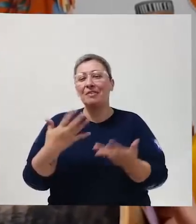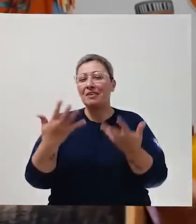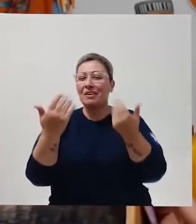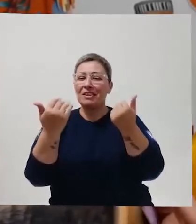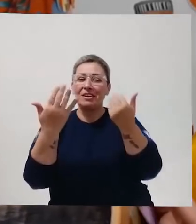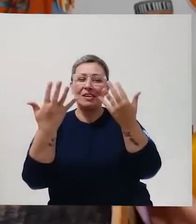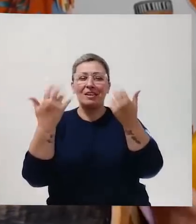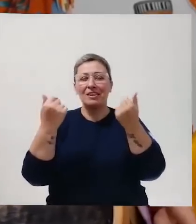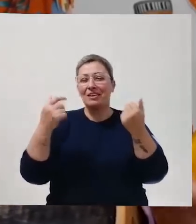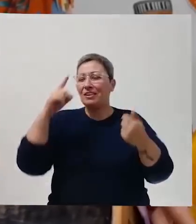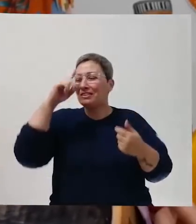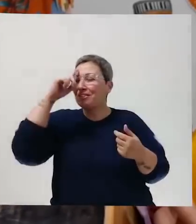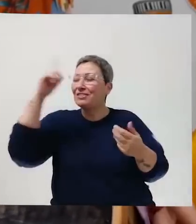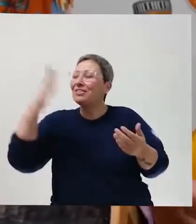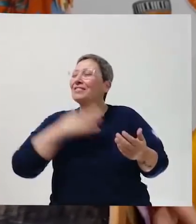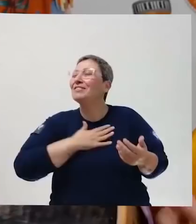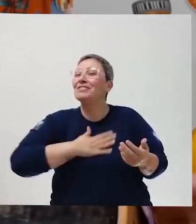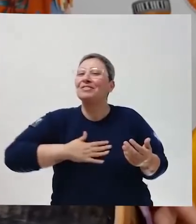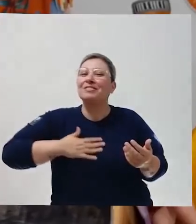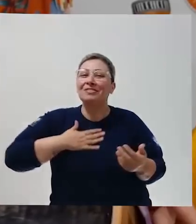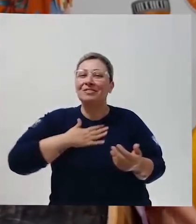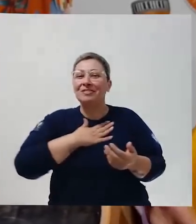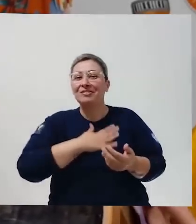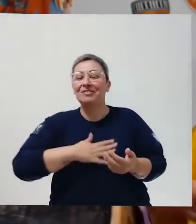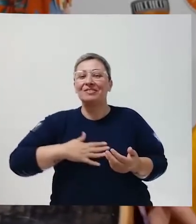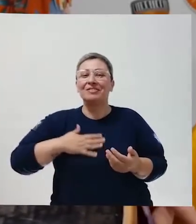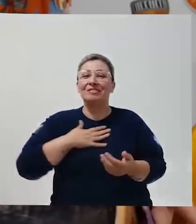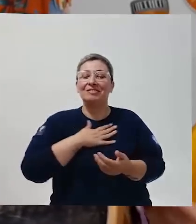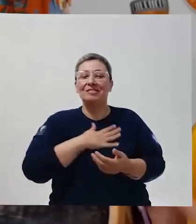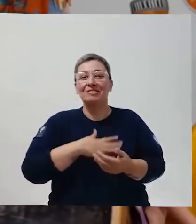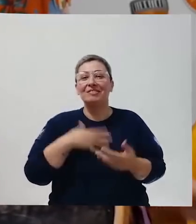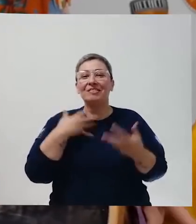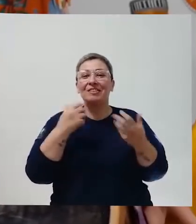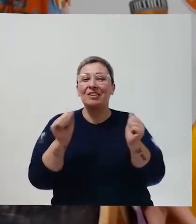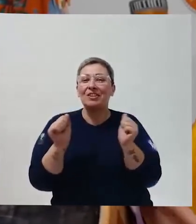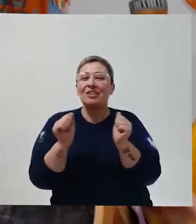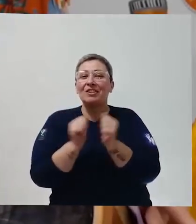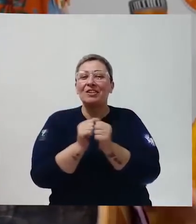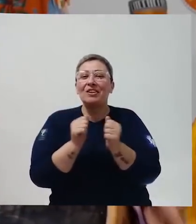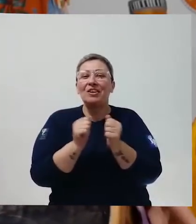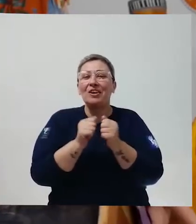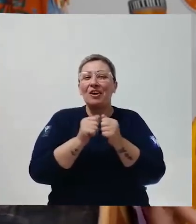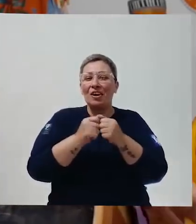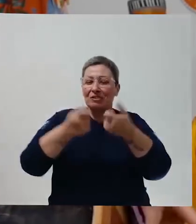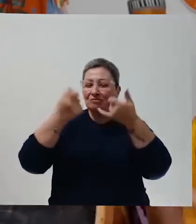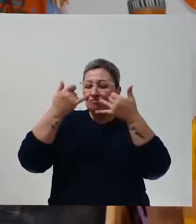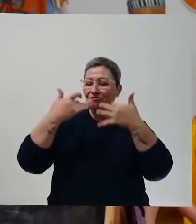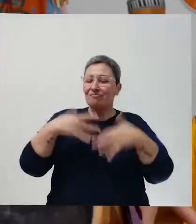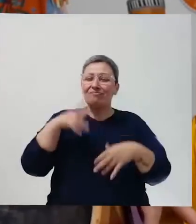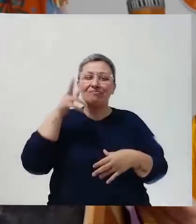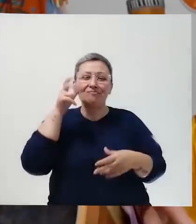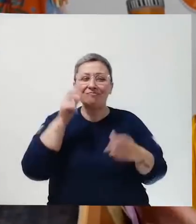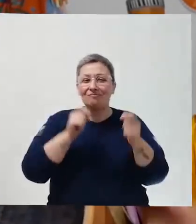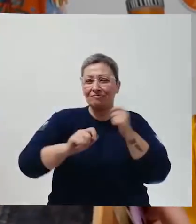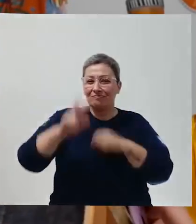Vamos chegando nesse dia gostoso, para juntos ouvirmos um